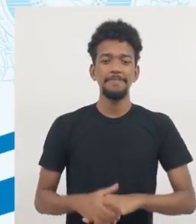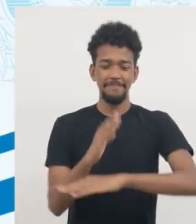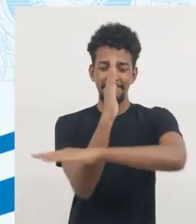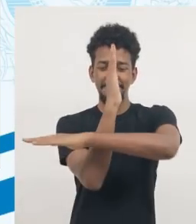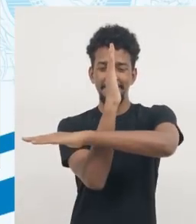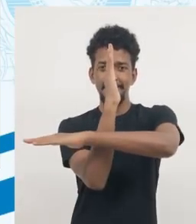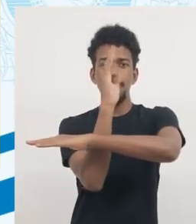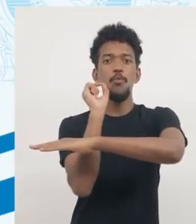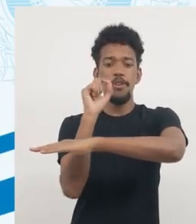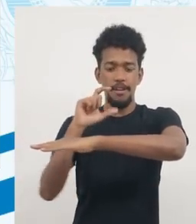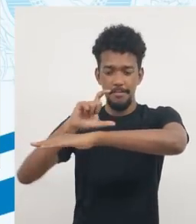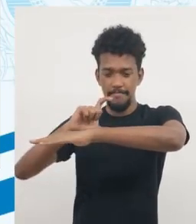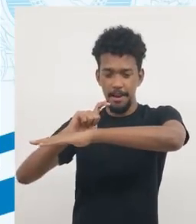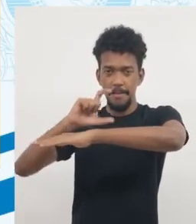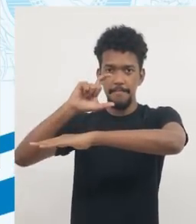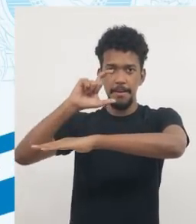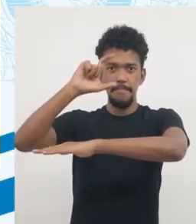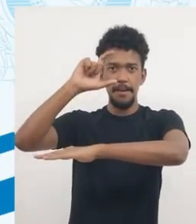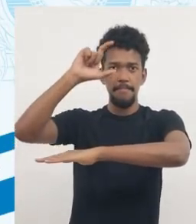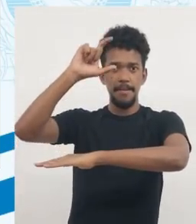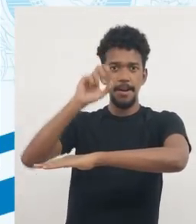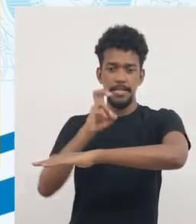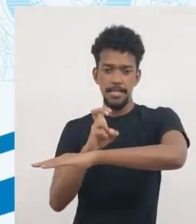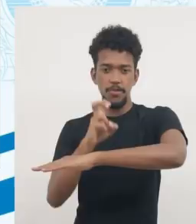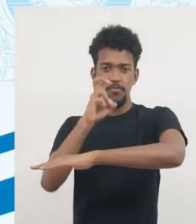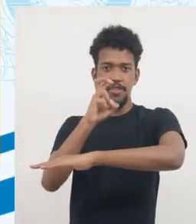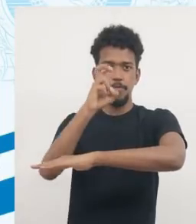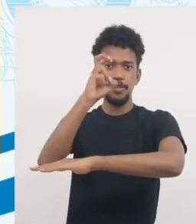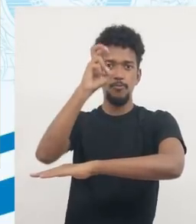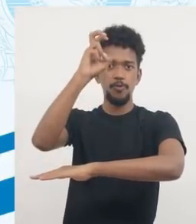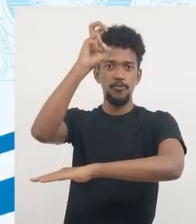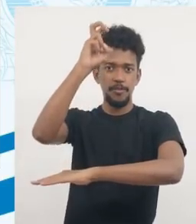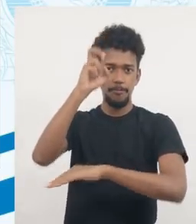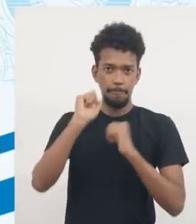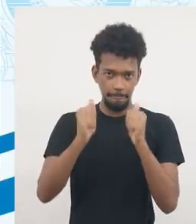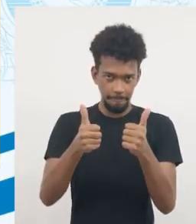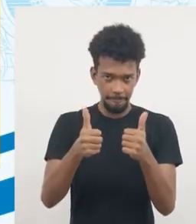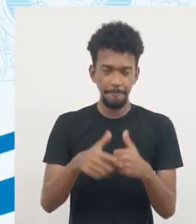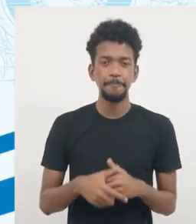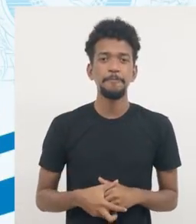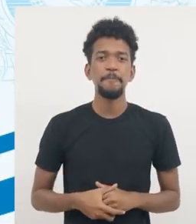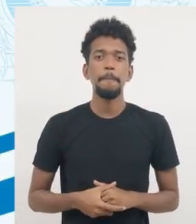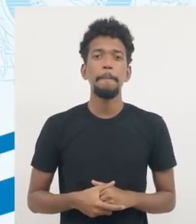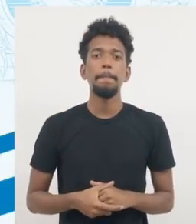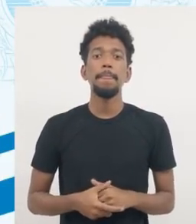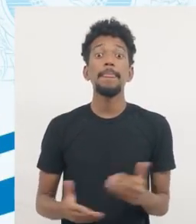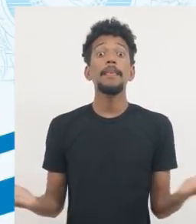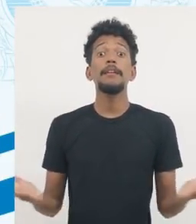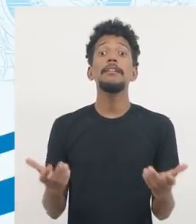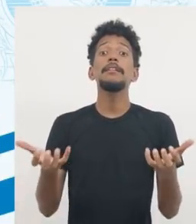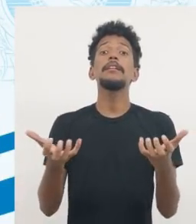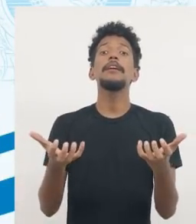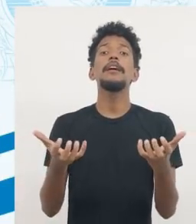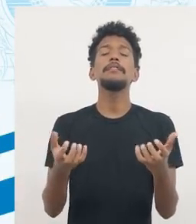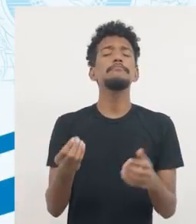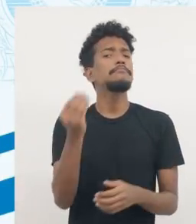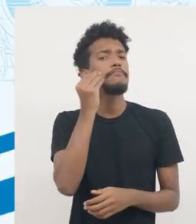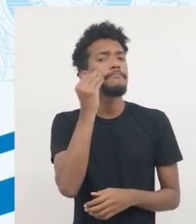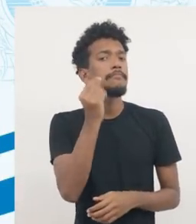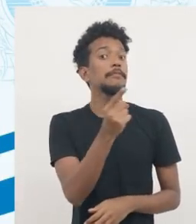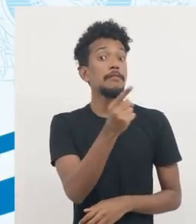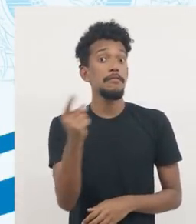desta feita intervalos de 5 em 5 unidades. Eu quero propor